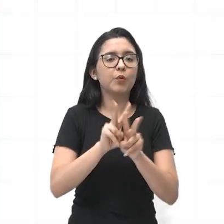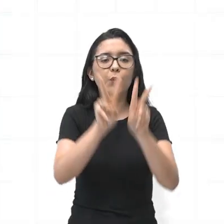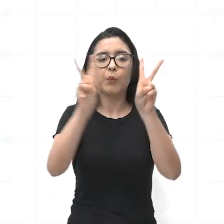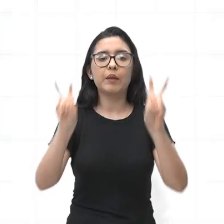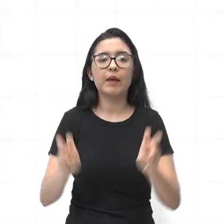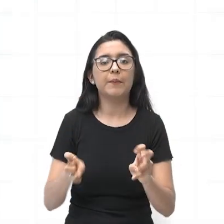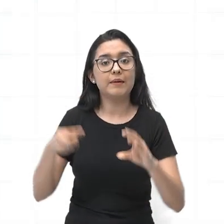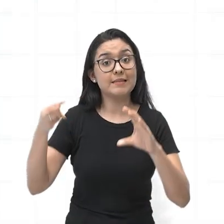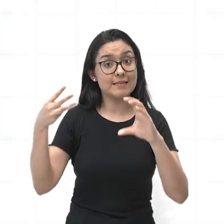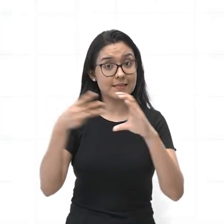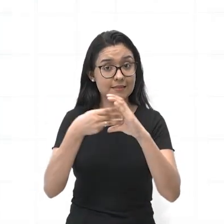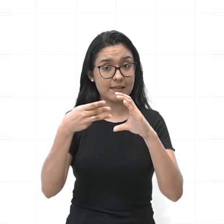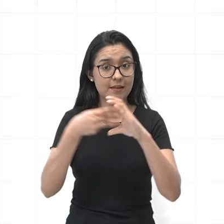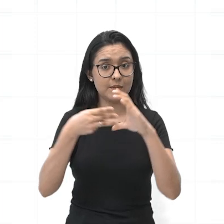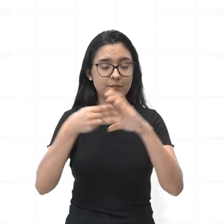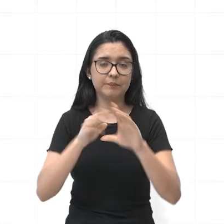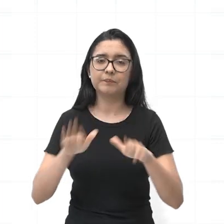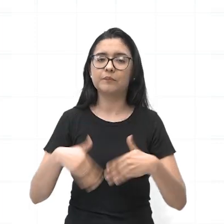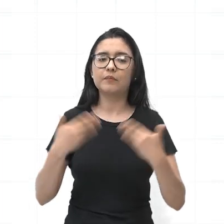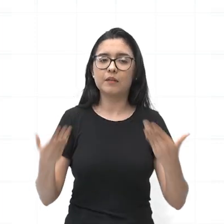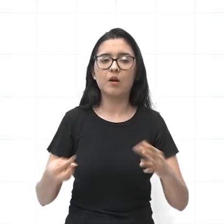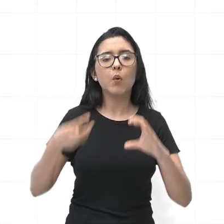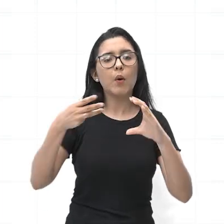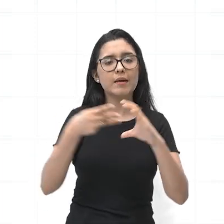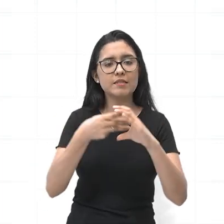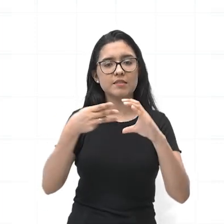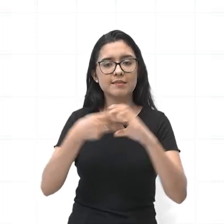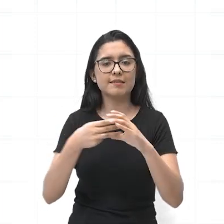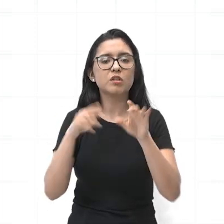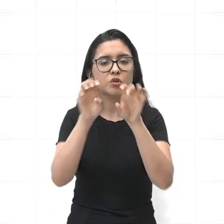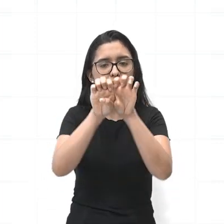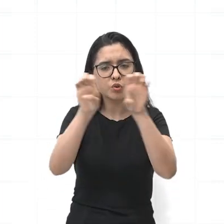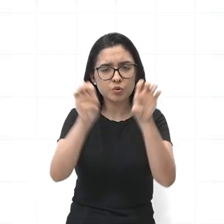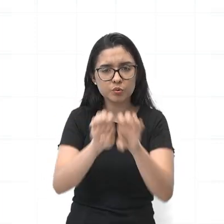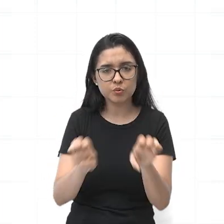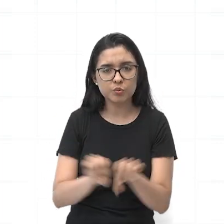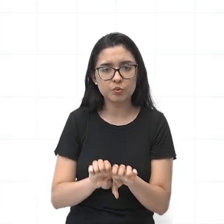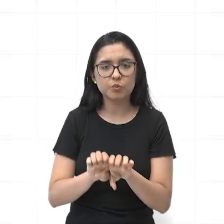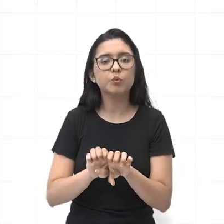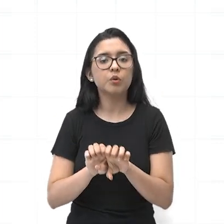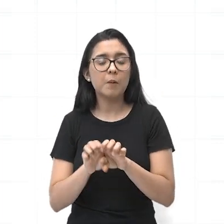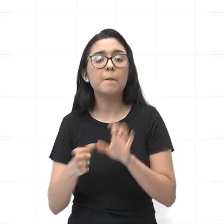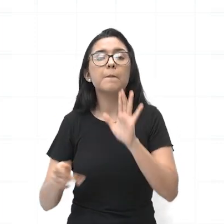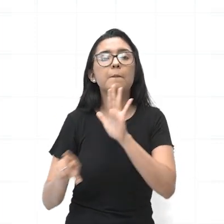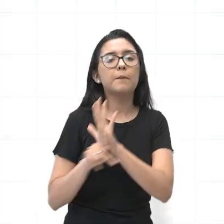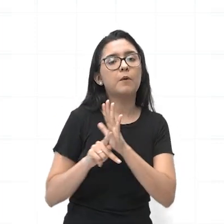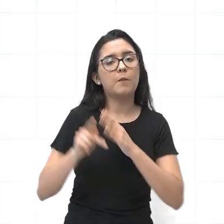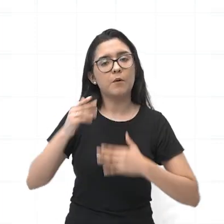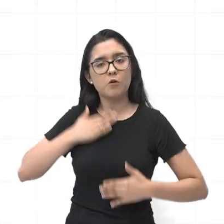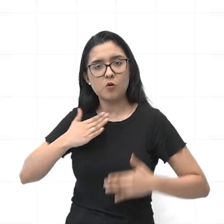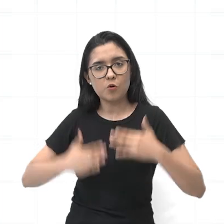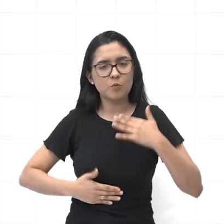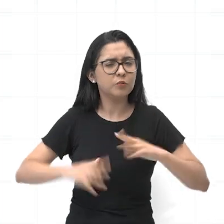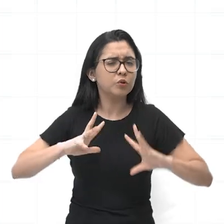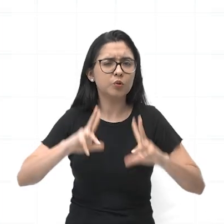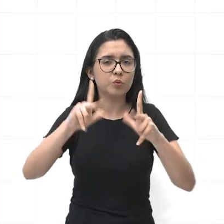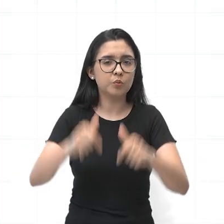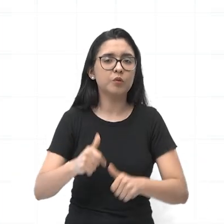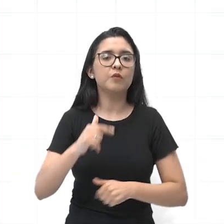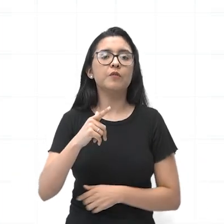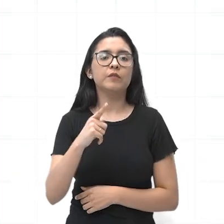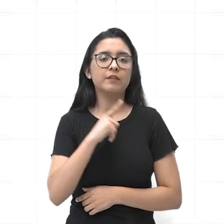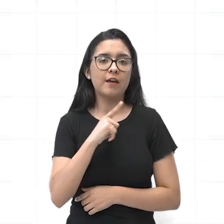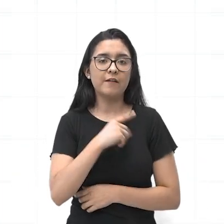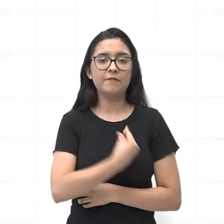as células. As células, elas são estruturas que formam o corpo de todos os seres